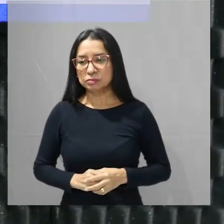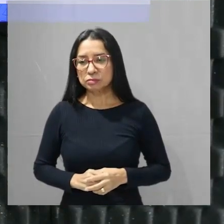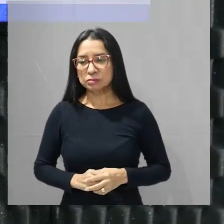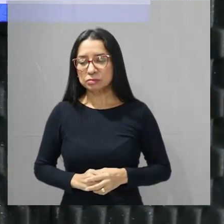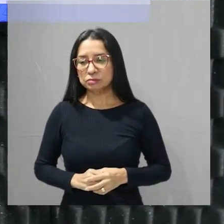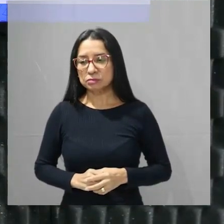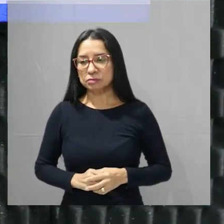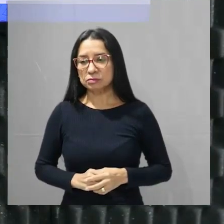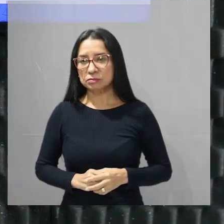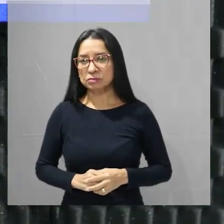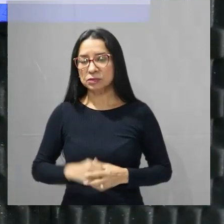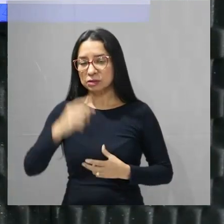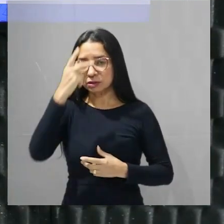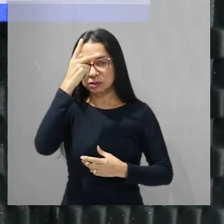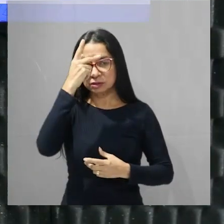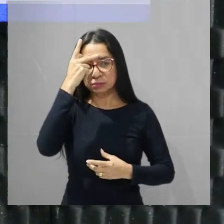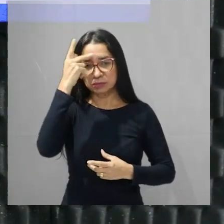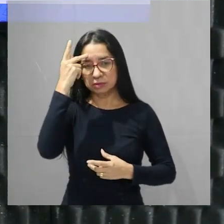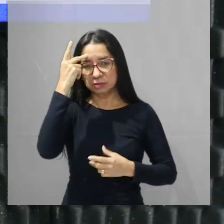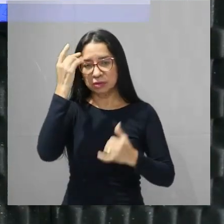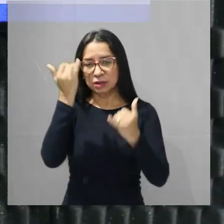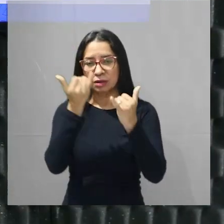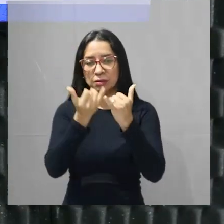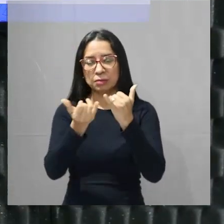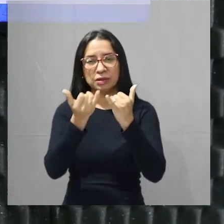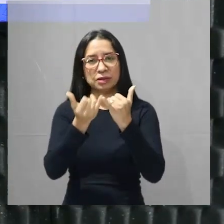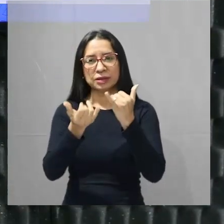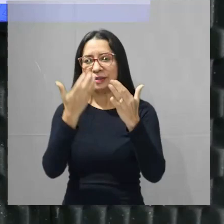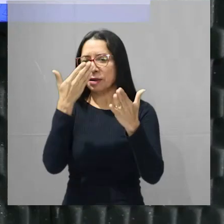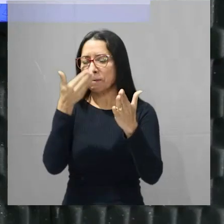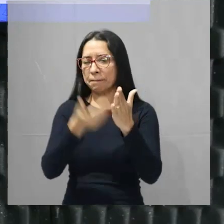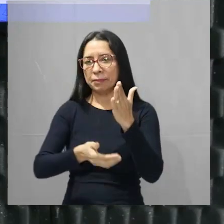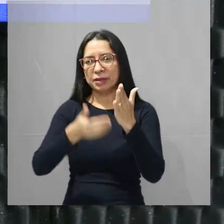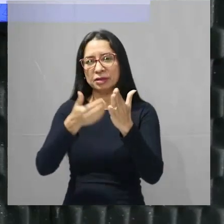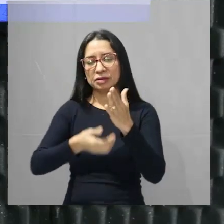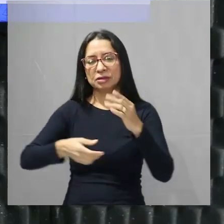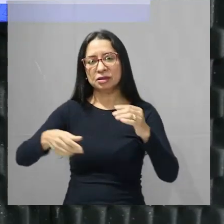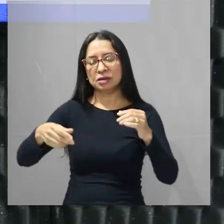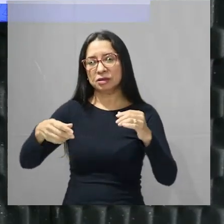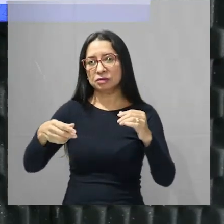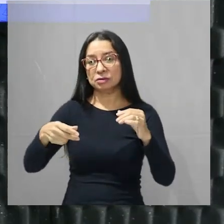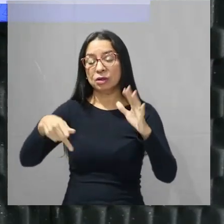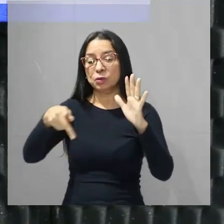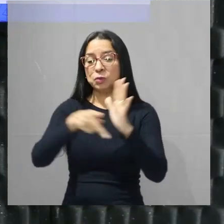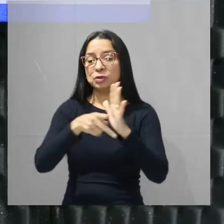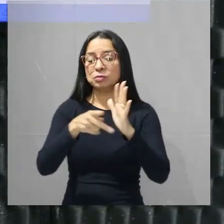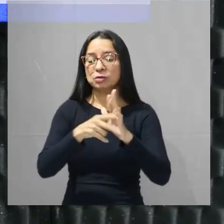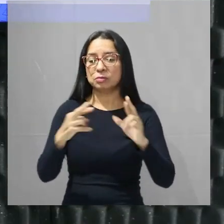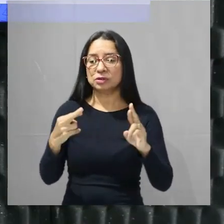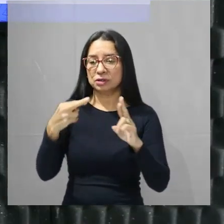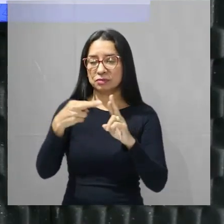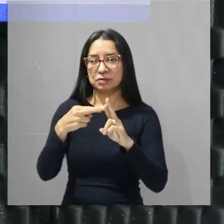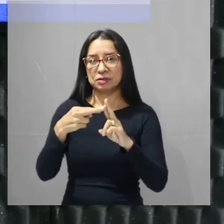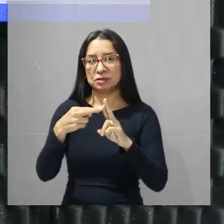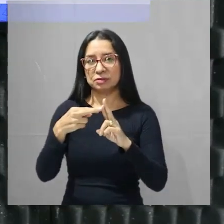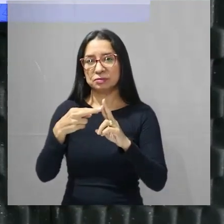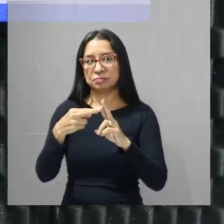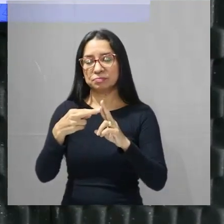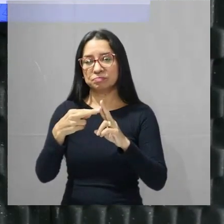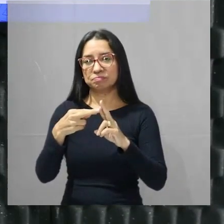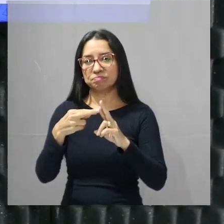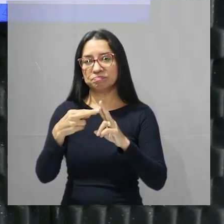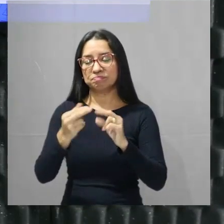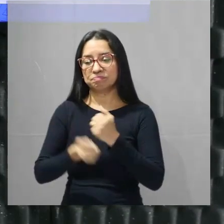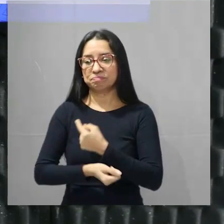habitantes parecem perder na cidade suas próprias referências. A imagem de uma grande cidade hoje é